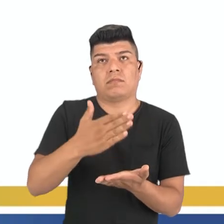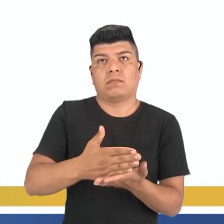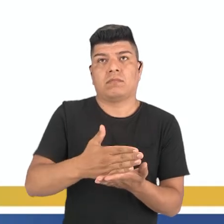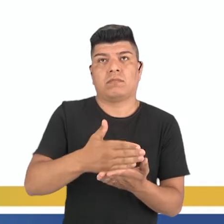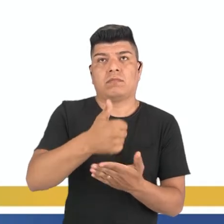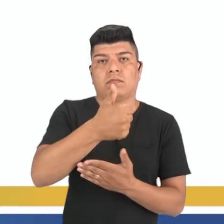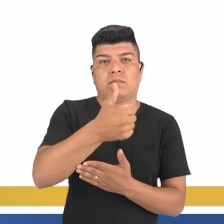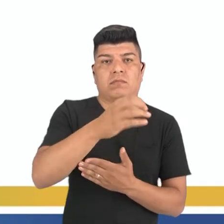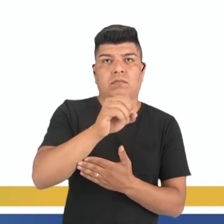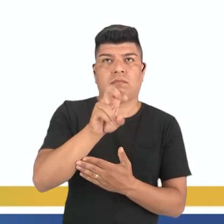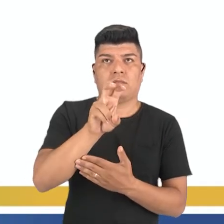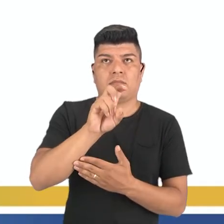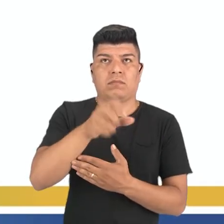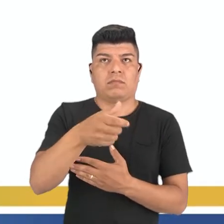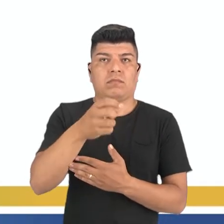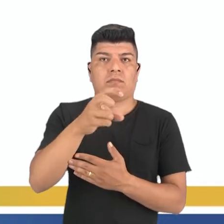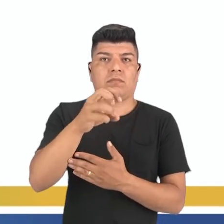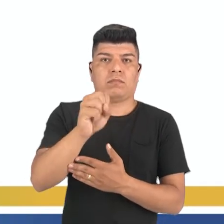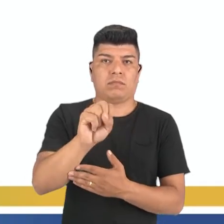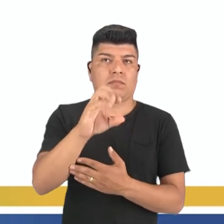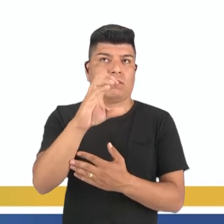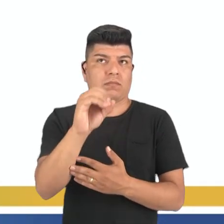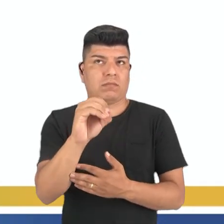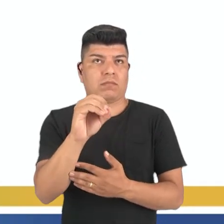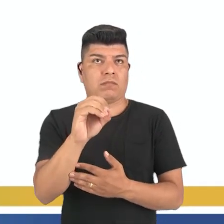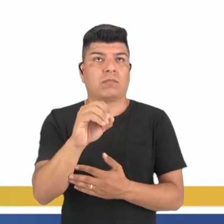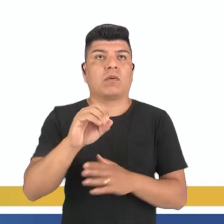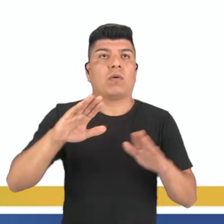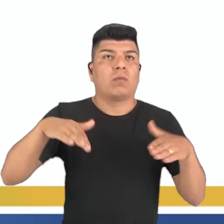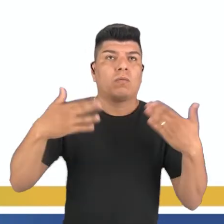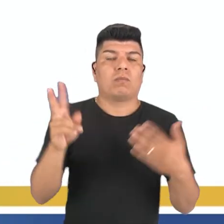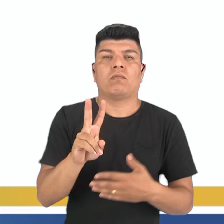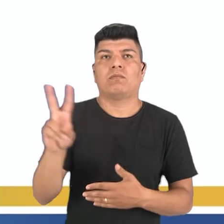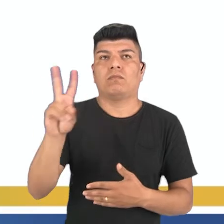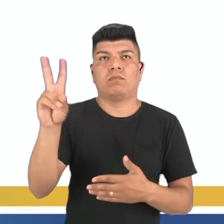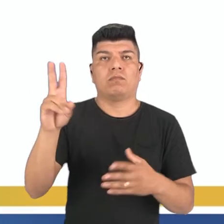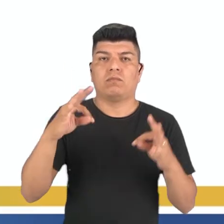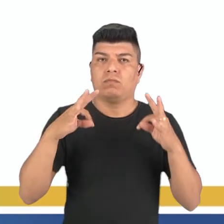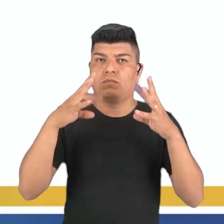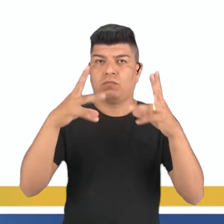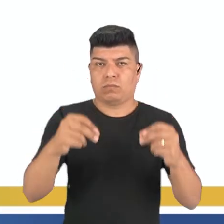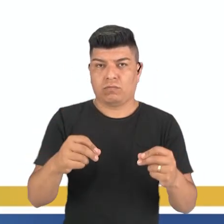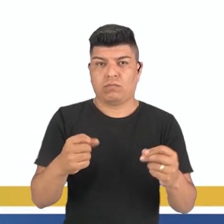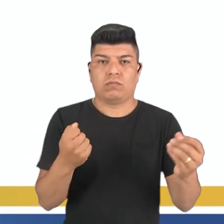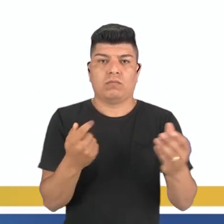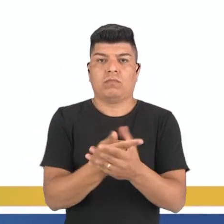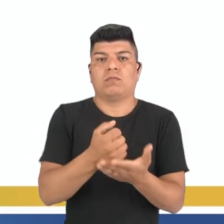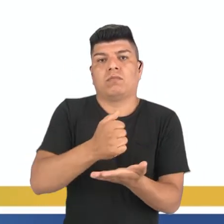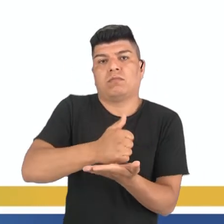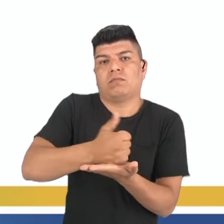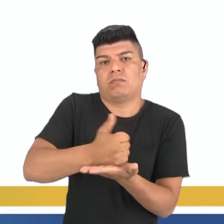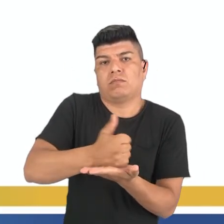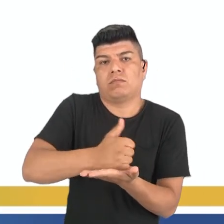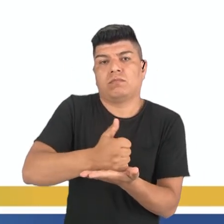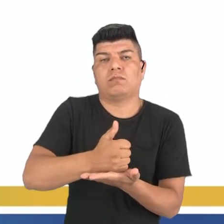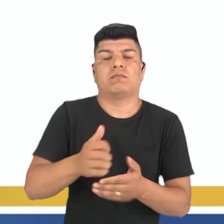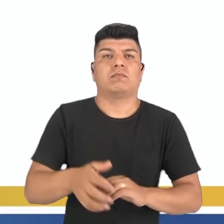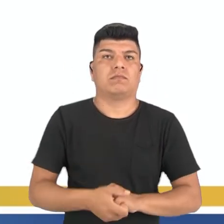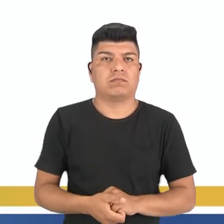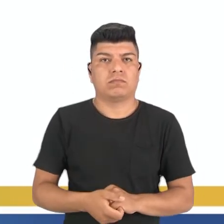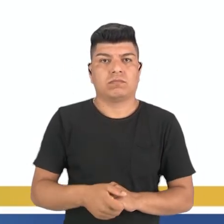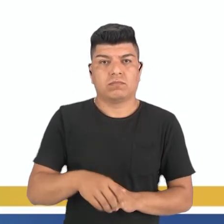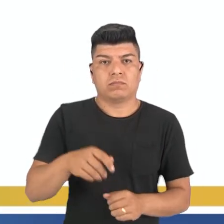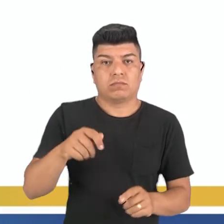105,80. Qual o valor total que ele pagou pelo aparelho? Então, observe, pessoal, que a prestação é o valor que ele paga por